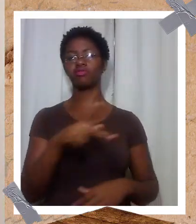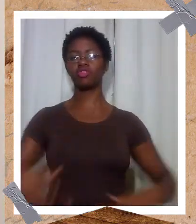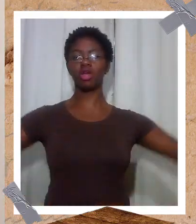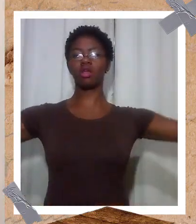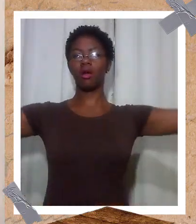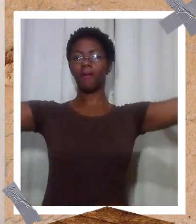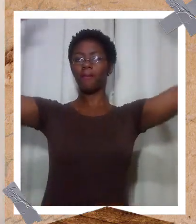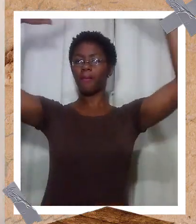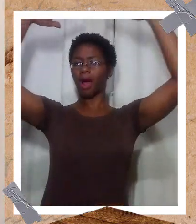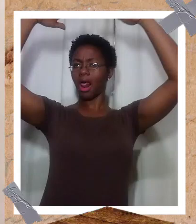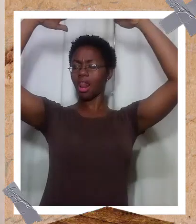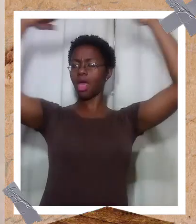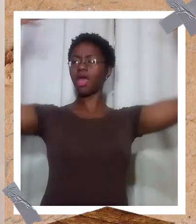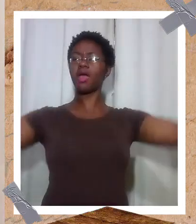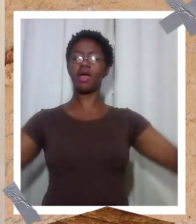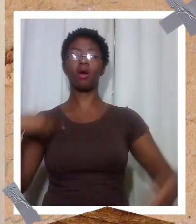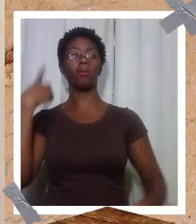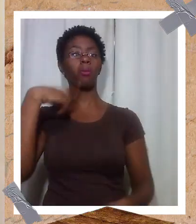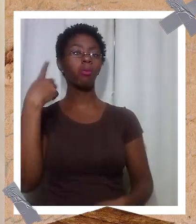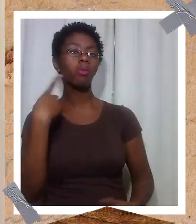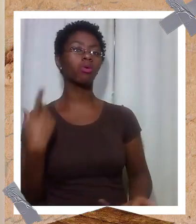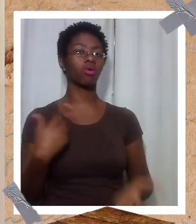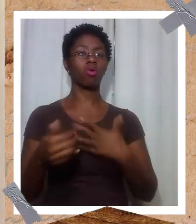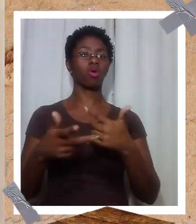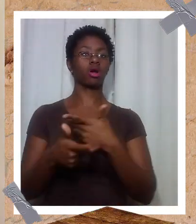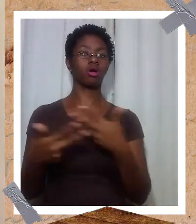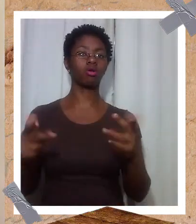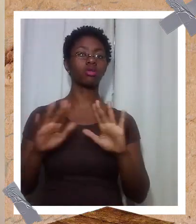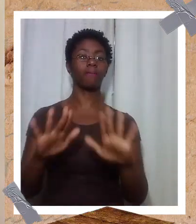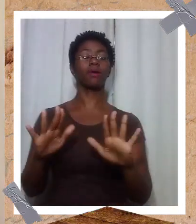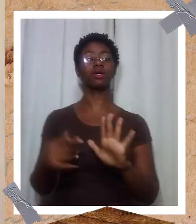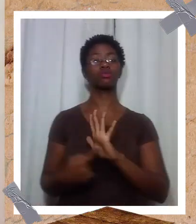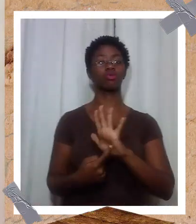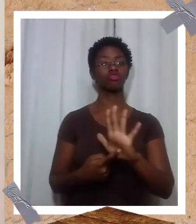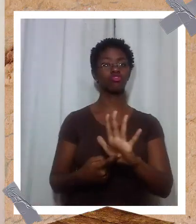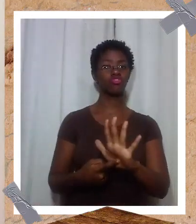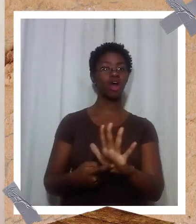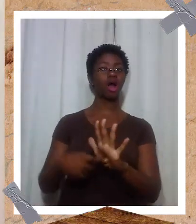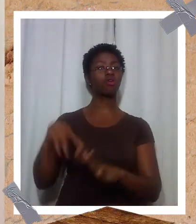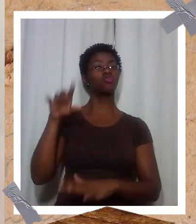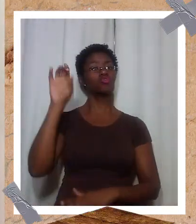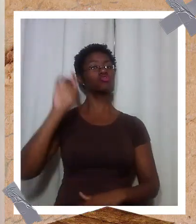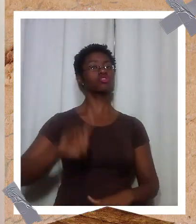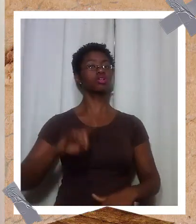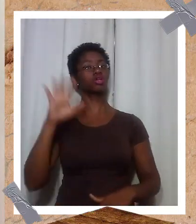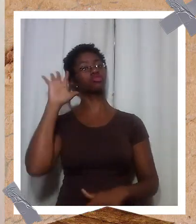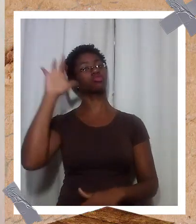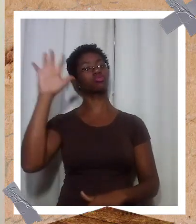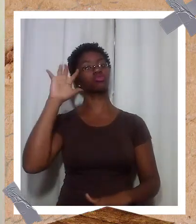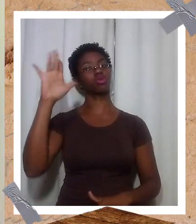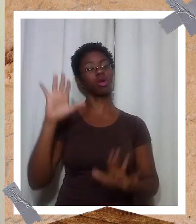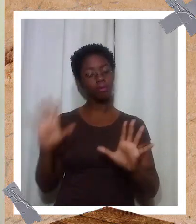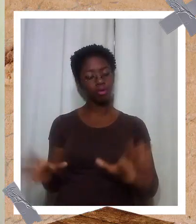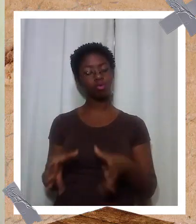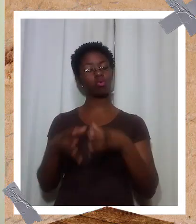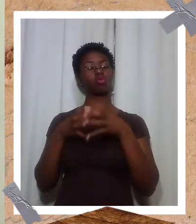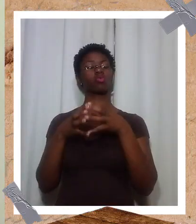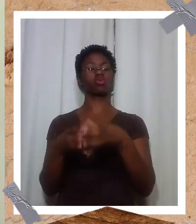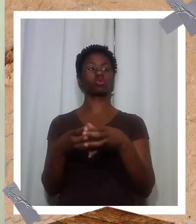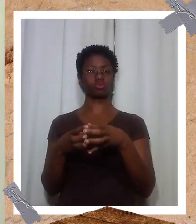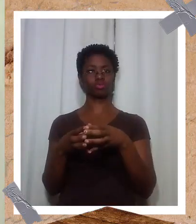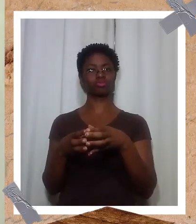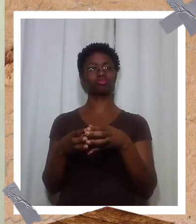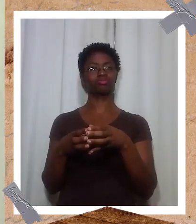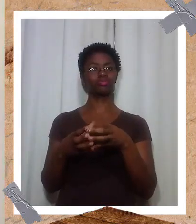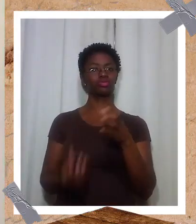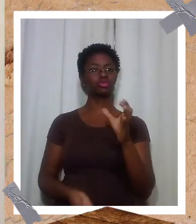balé, advogado, não interessa. É levar o direito de sonhar a uma comunidade, a uma categoria